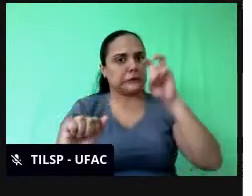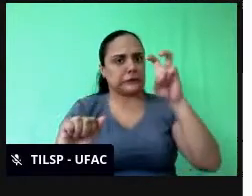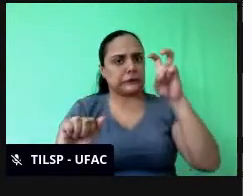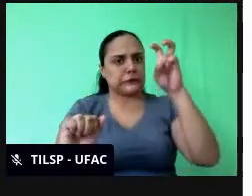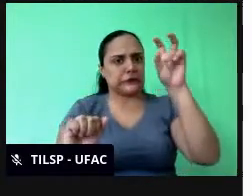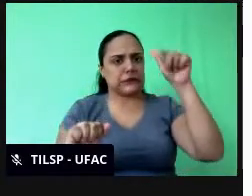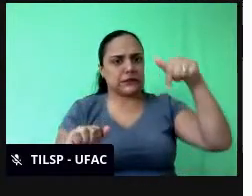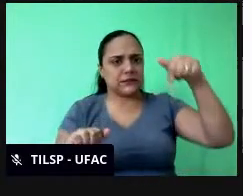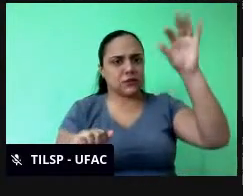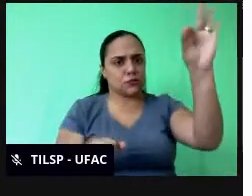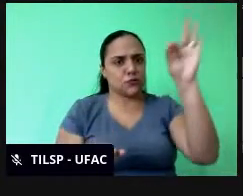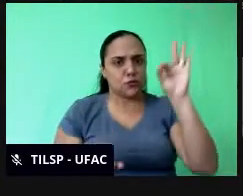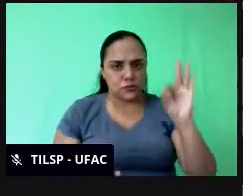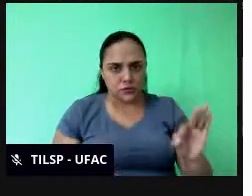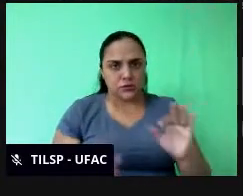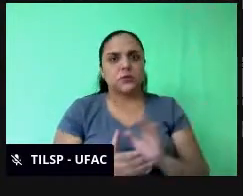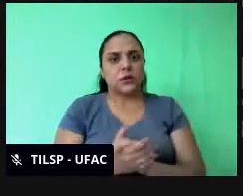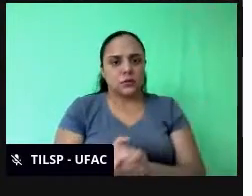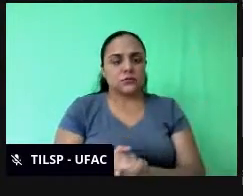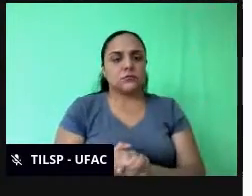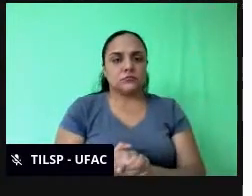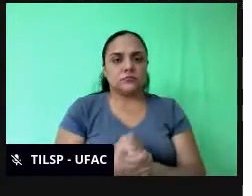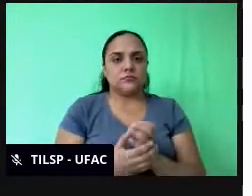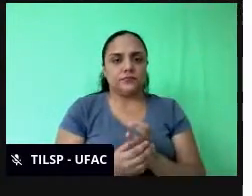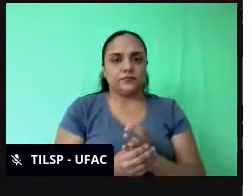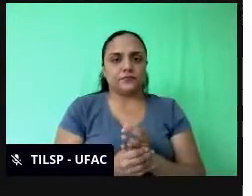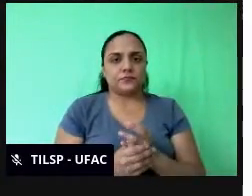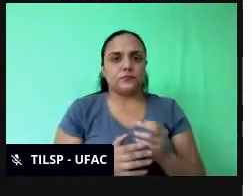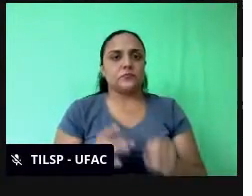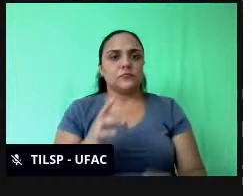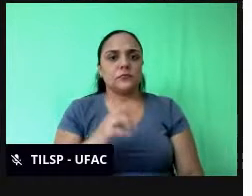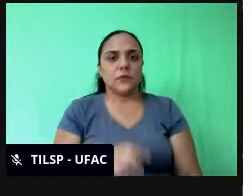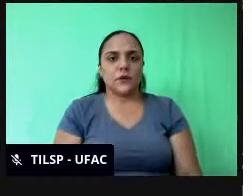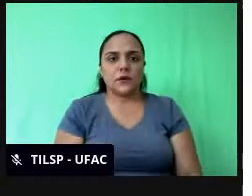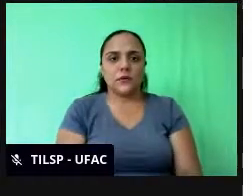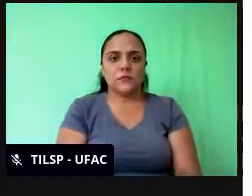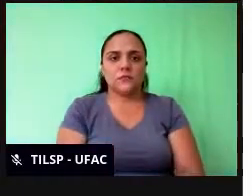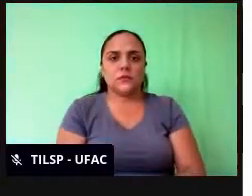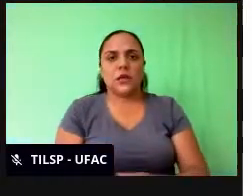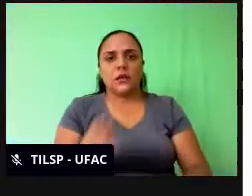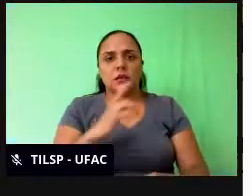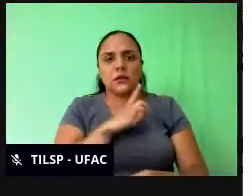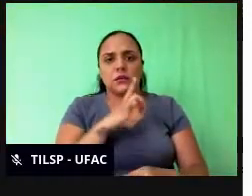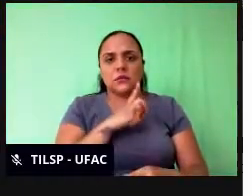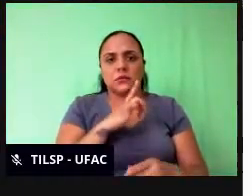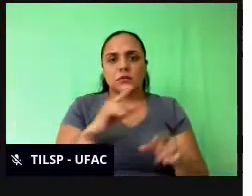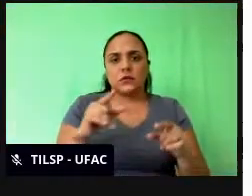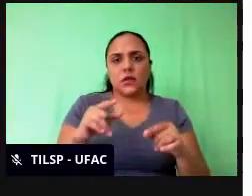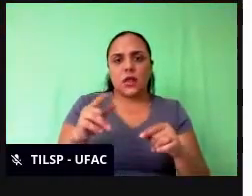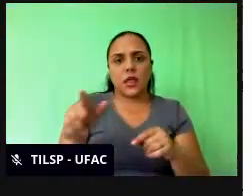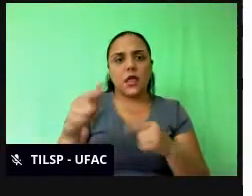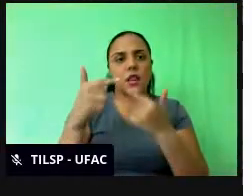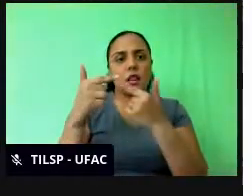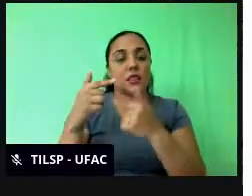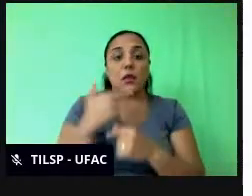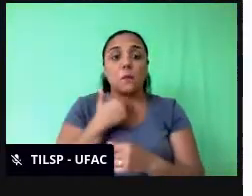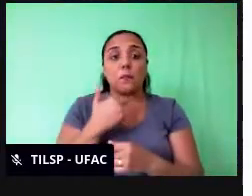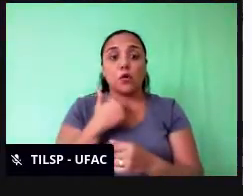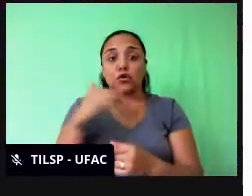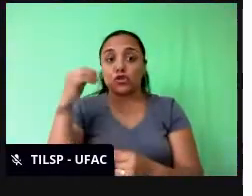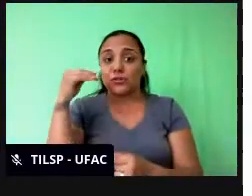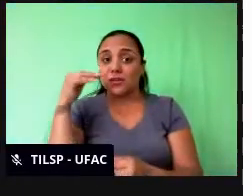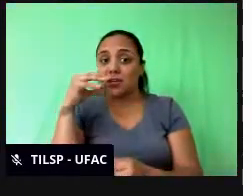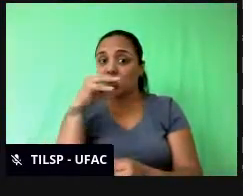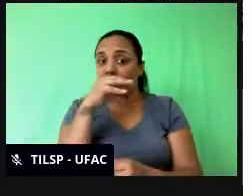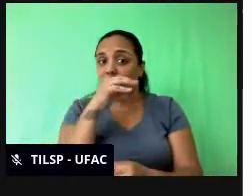gramas ele tem cerca de 8 gramas de ALA, algumas observações como não aquecer, temos também